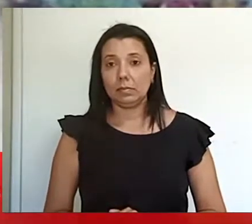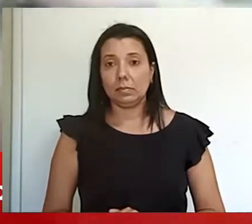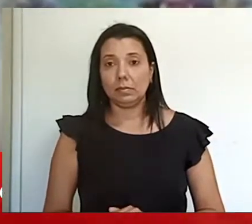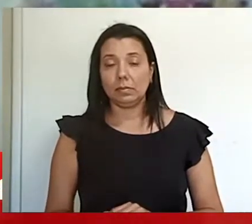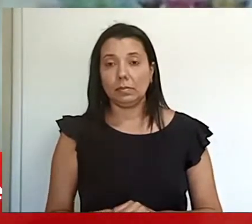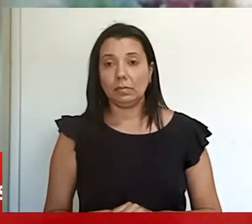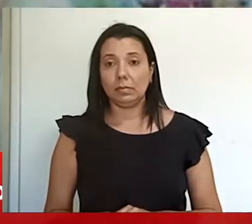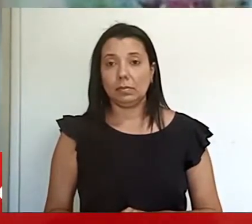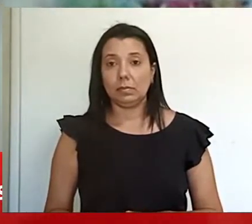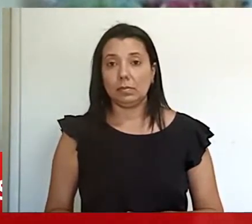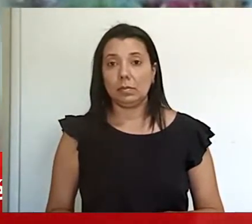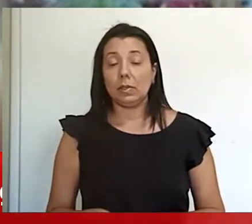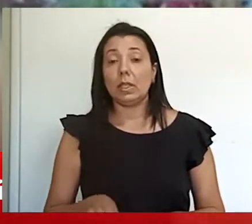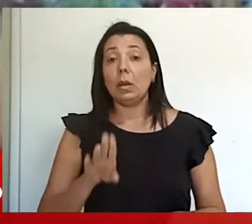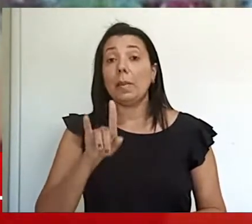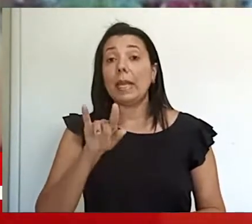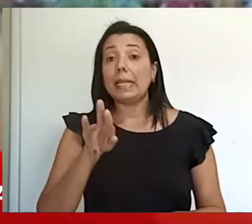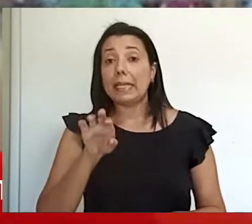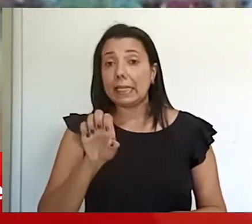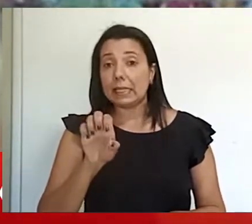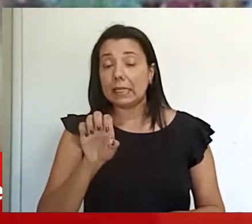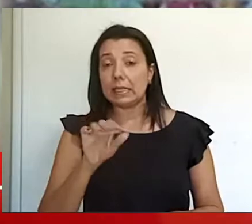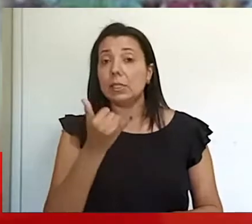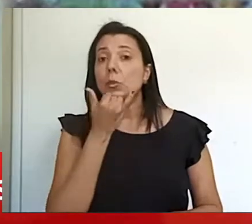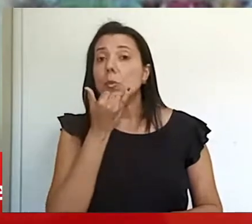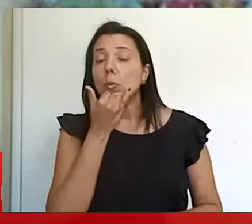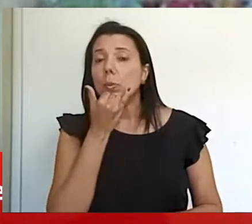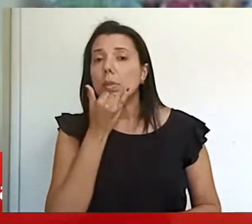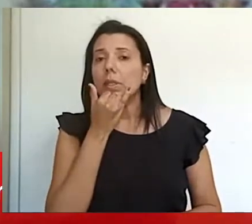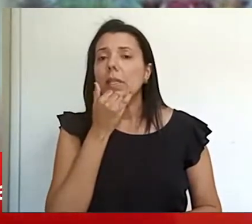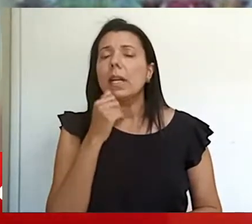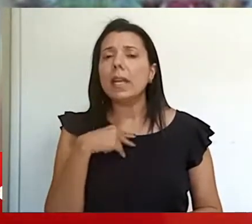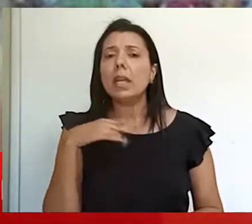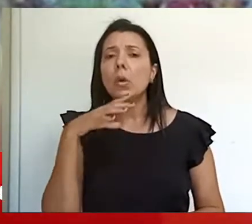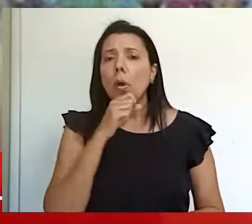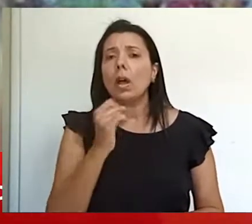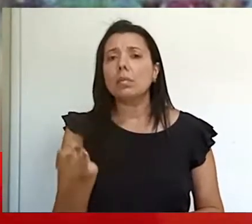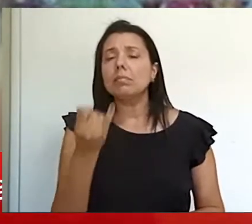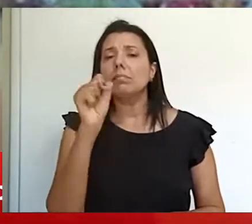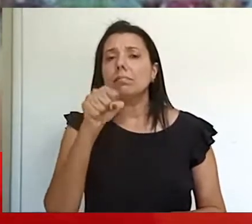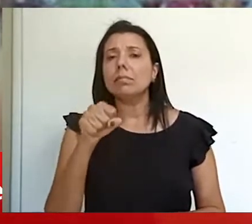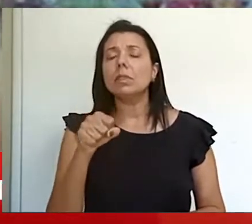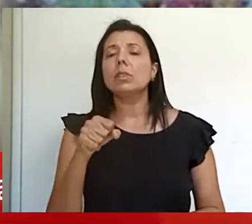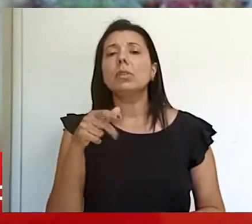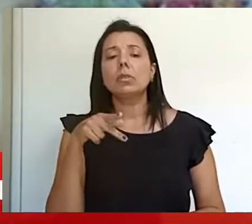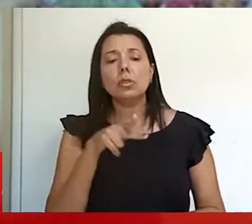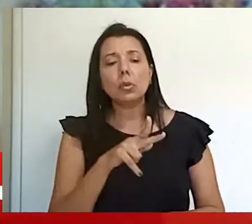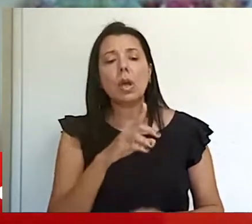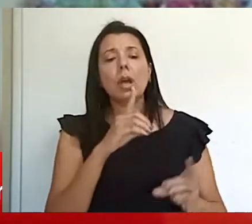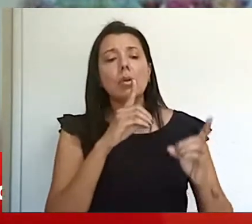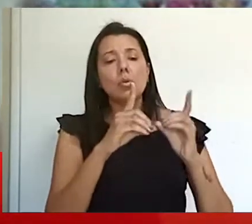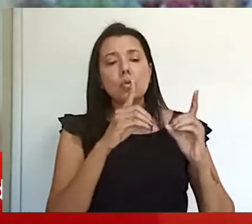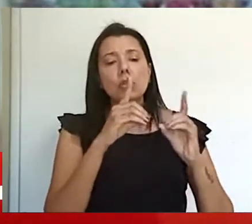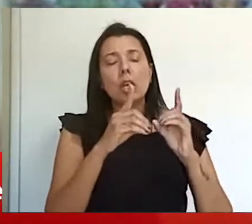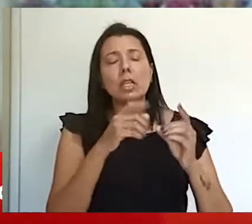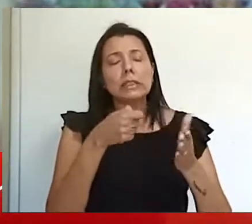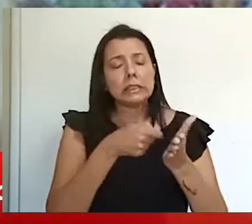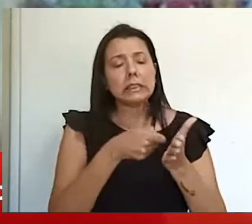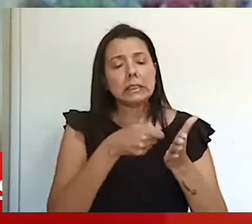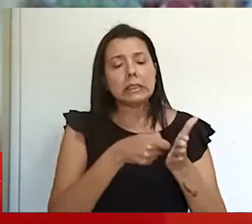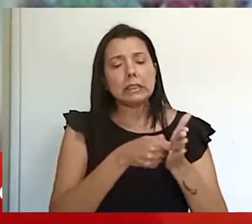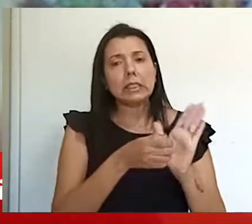Beatriz, desculpa. E eu acho que é muito importante a gente realmente manter esse diálogo, a gente insistir muito nessa pauta